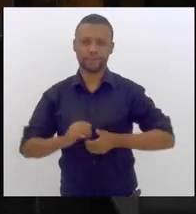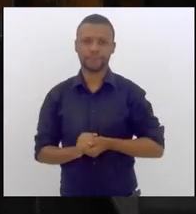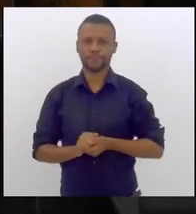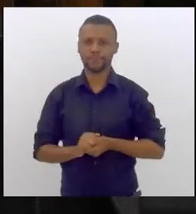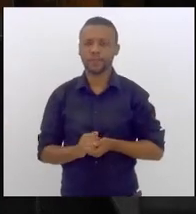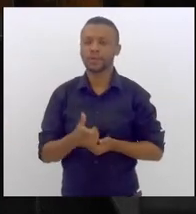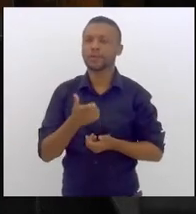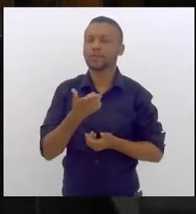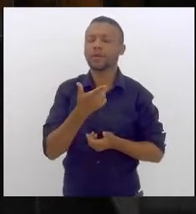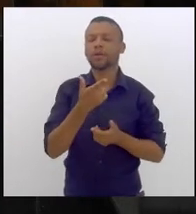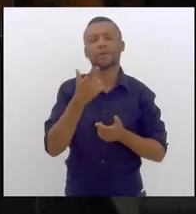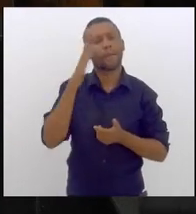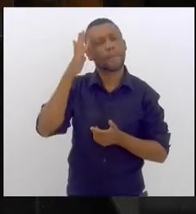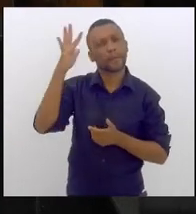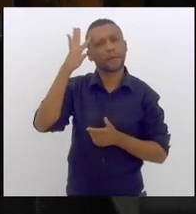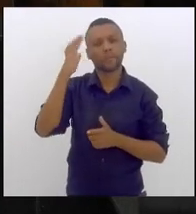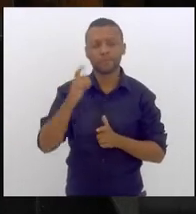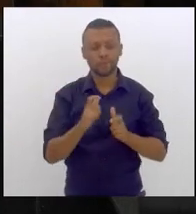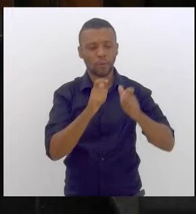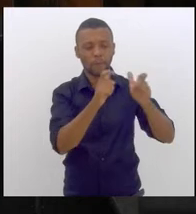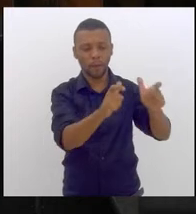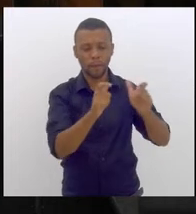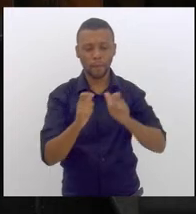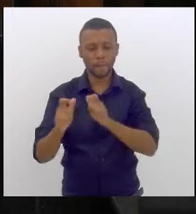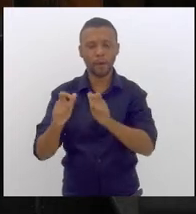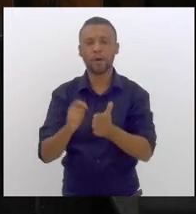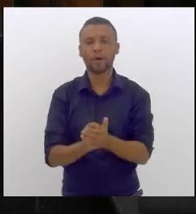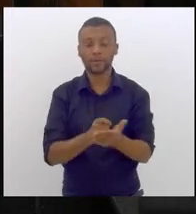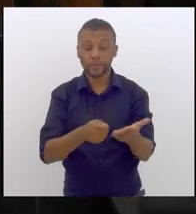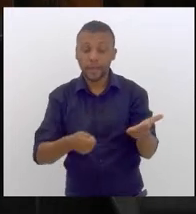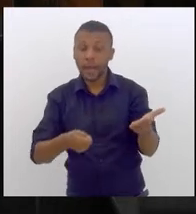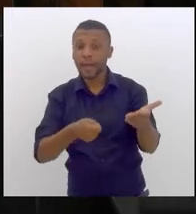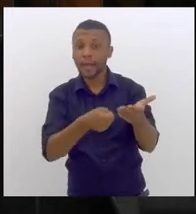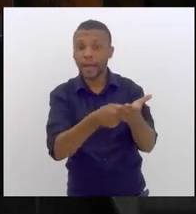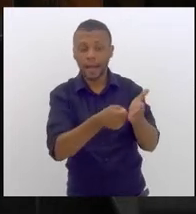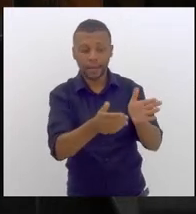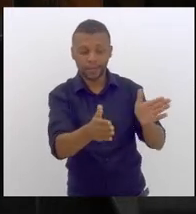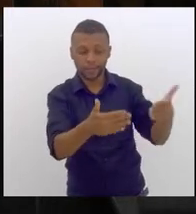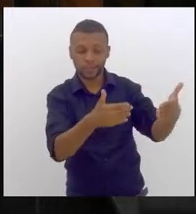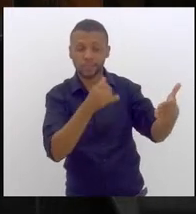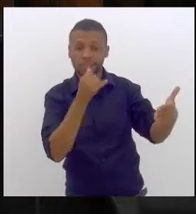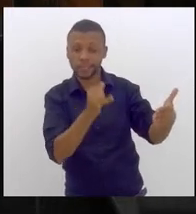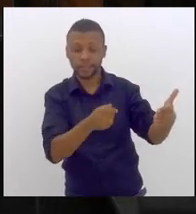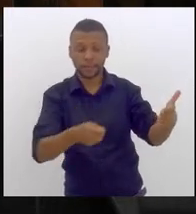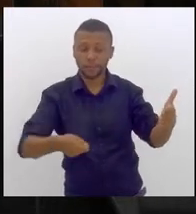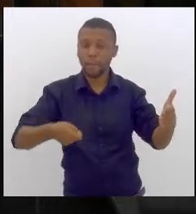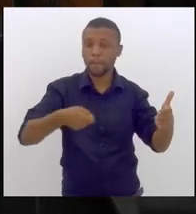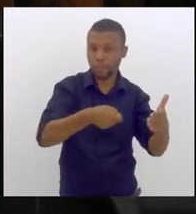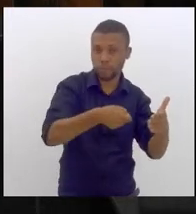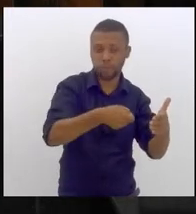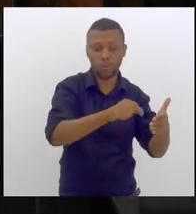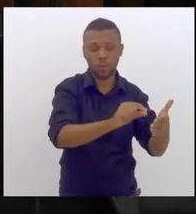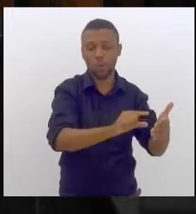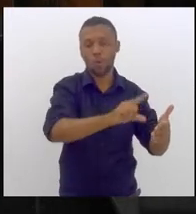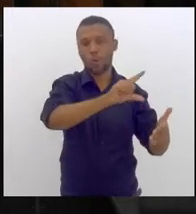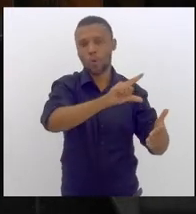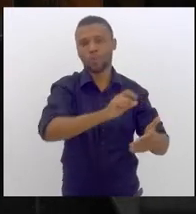pontos de recarga, incentivos à compra desses veículos, incentivos